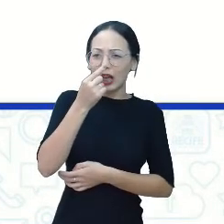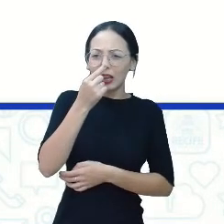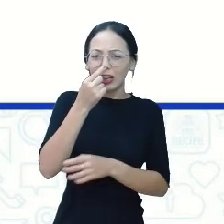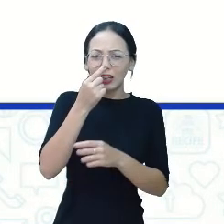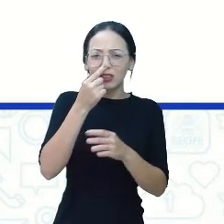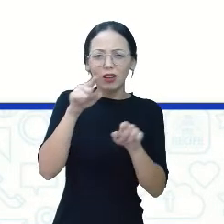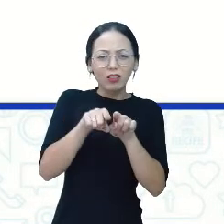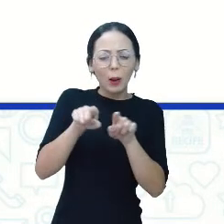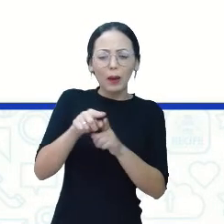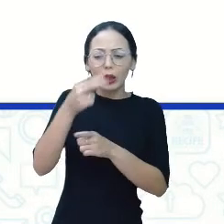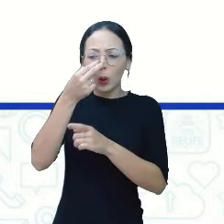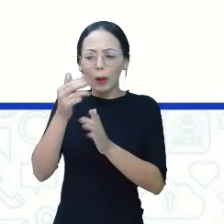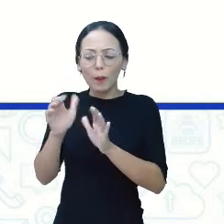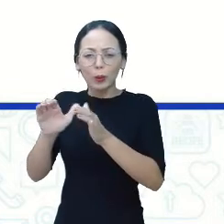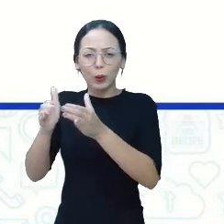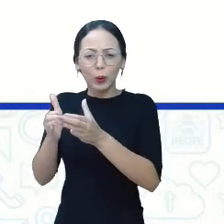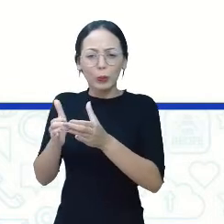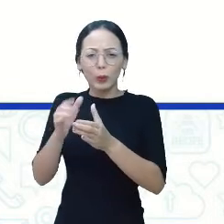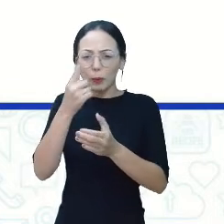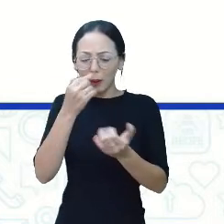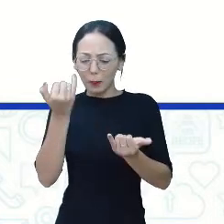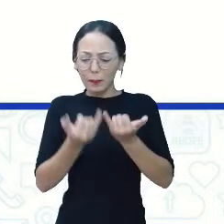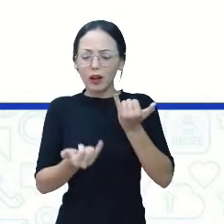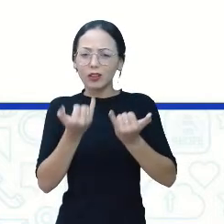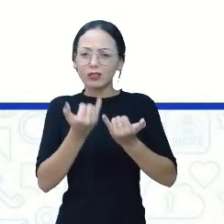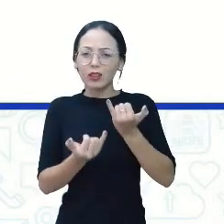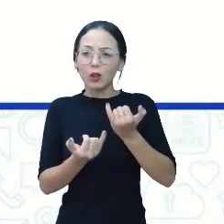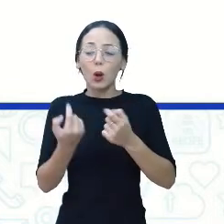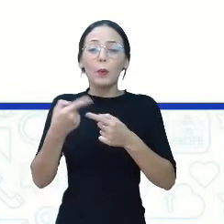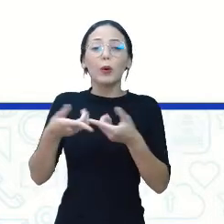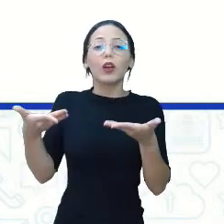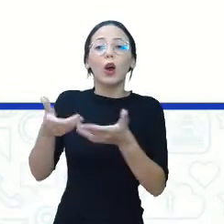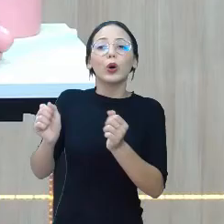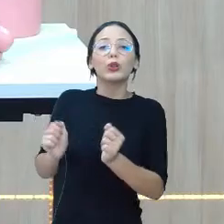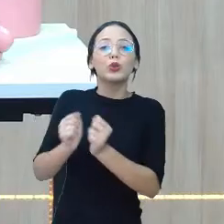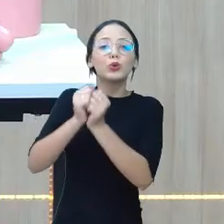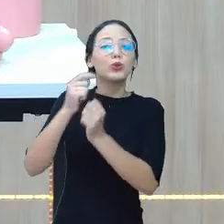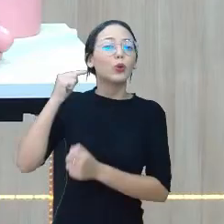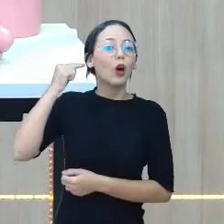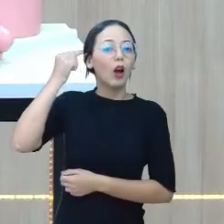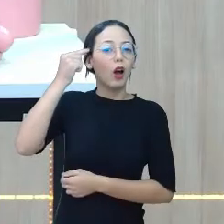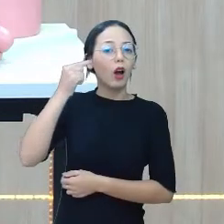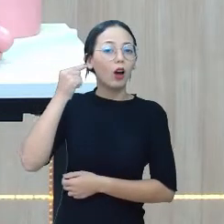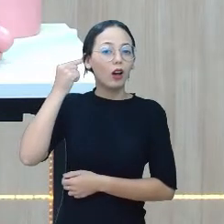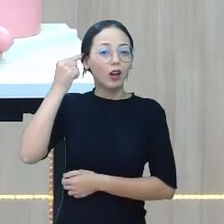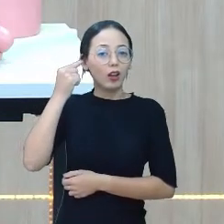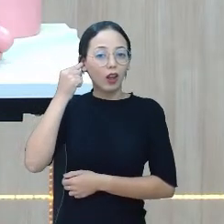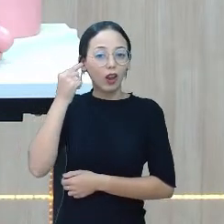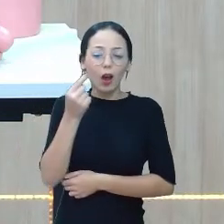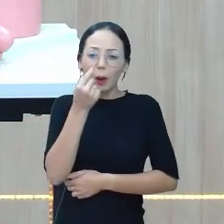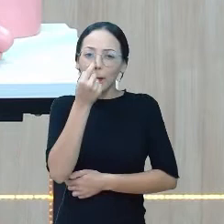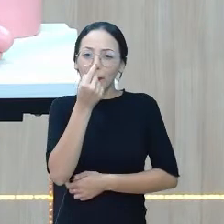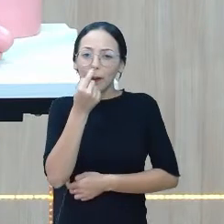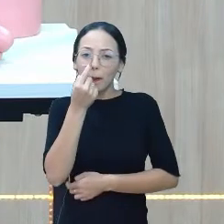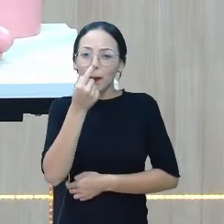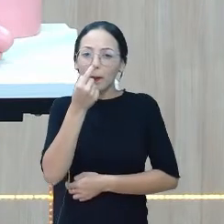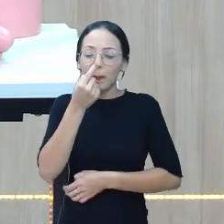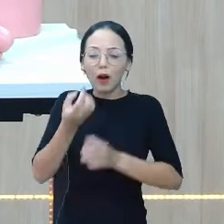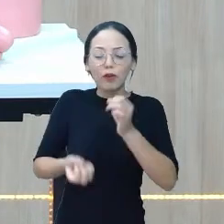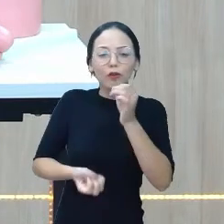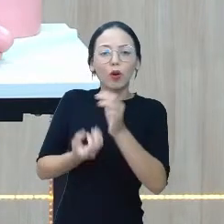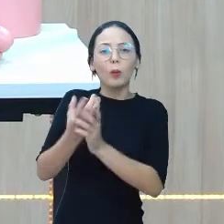está aqui também no conjuntivo. Tá, porque aqui ele está junto com a orelha. É a pontinha do nariz formado